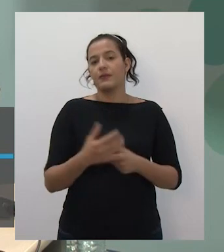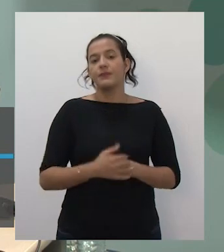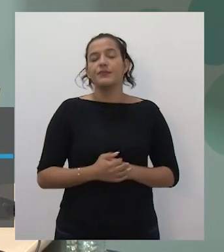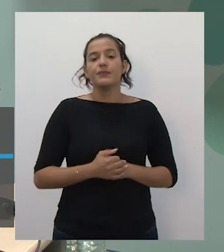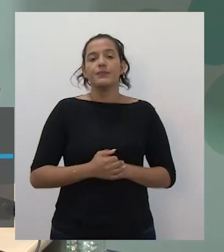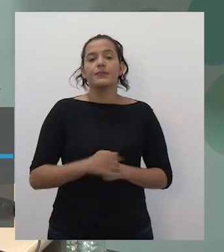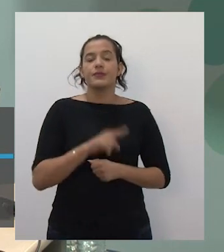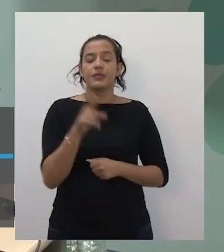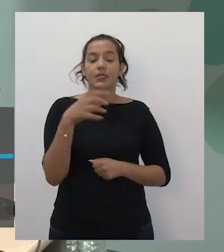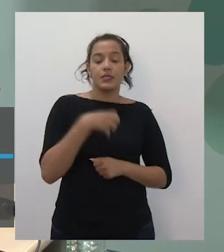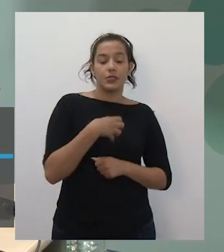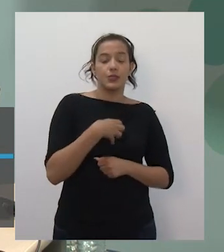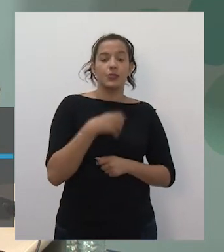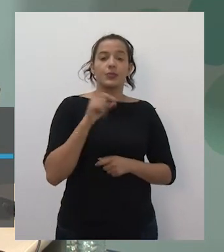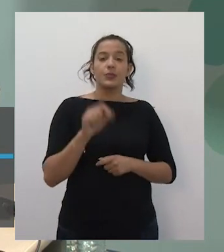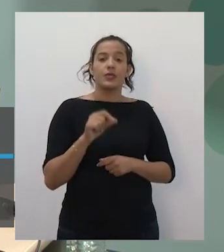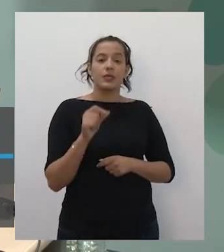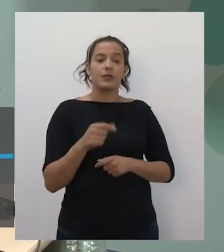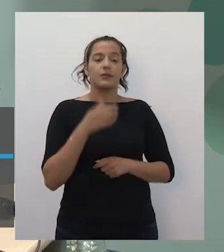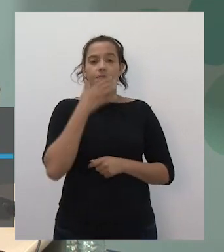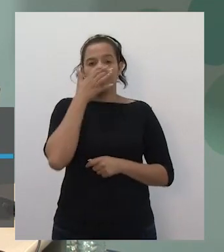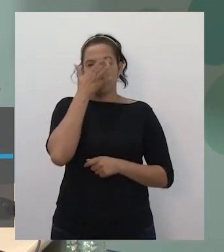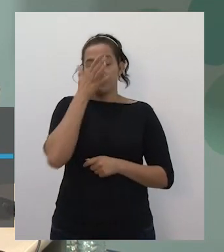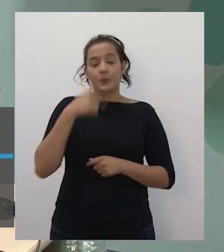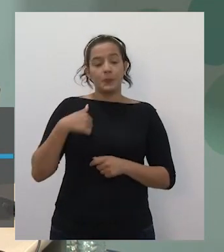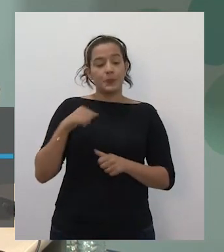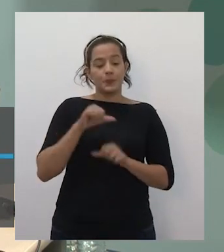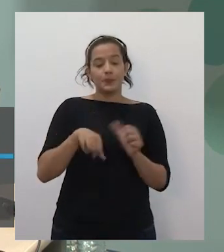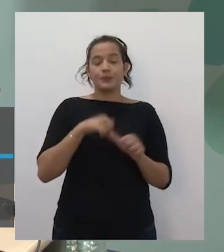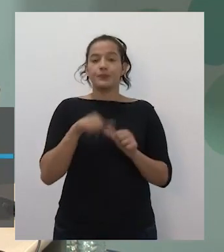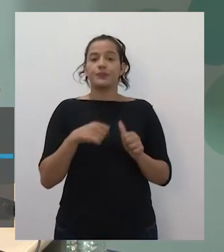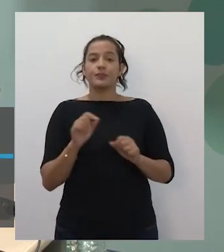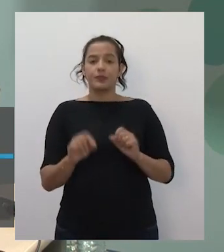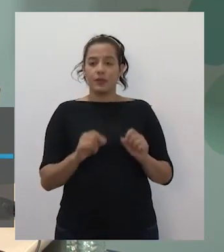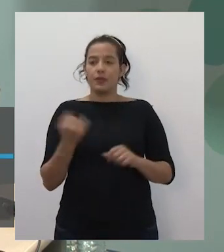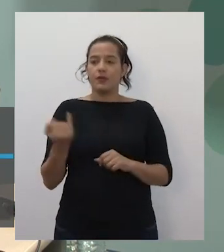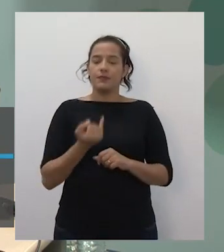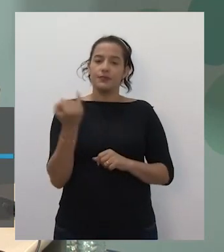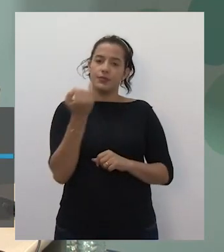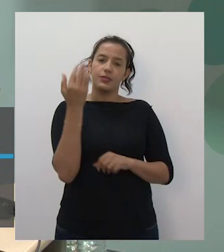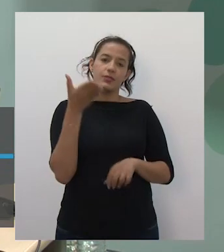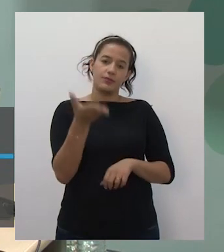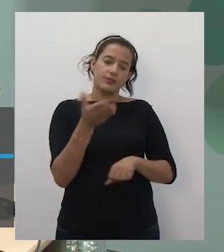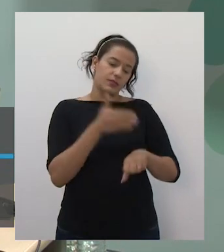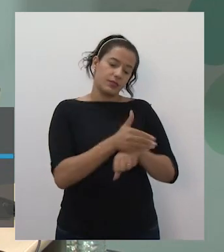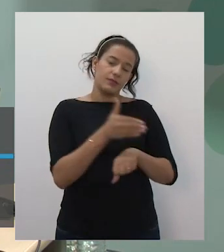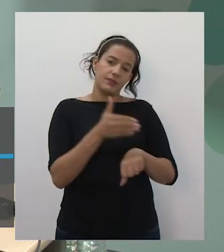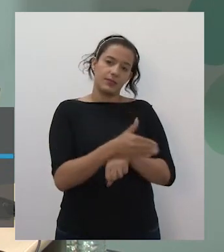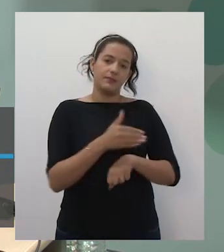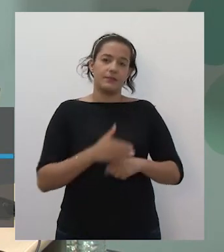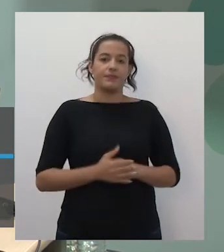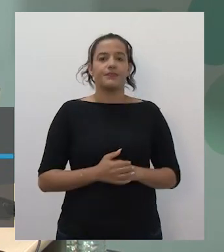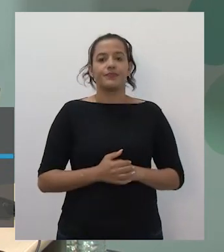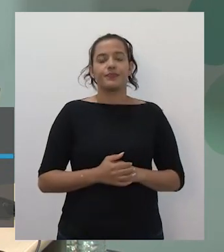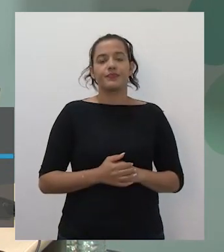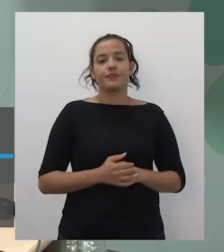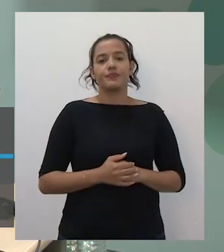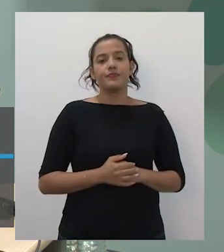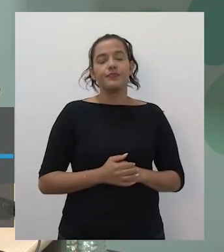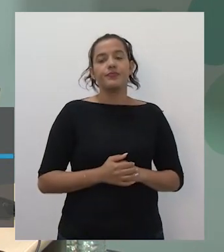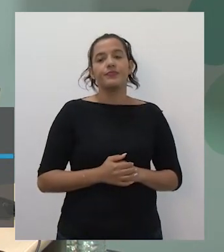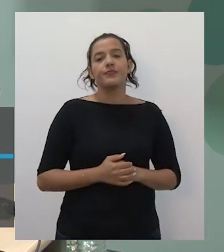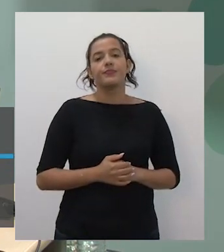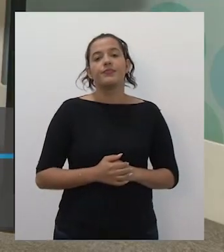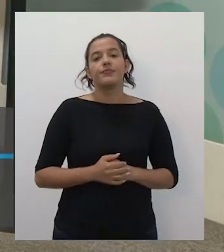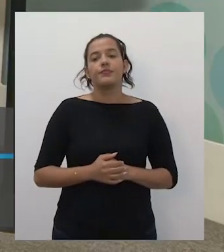vocês sentiram, a sensação que isso trouxe para vocês, né? Então é muito importante a participação de vocês aí também no nosso chat, tá